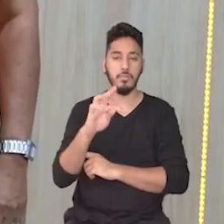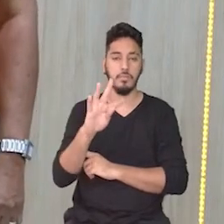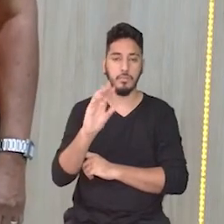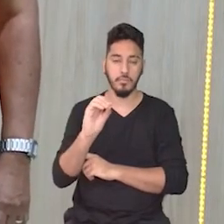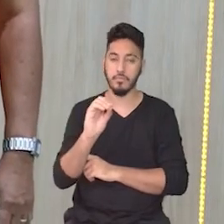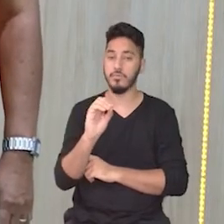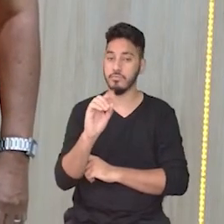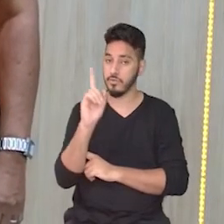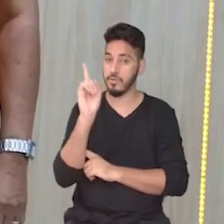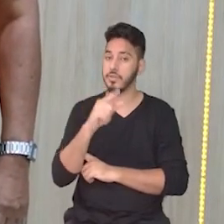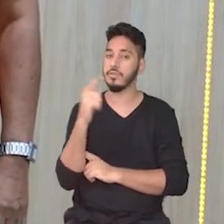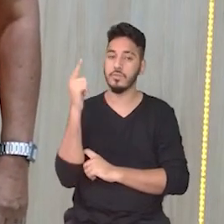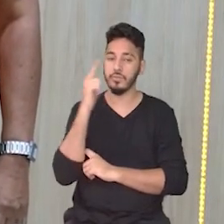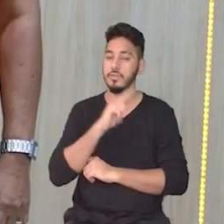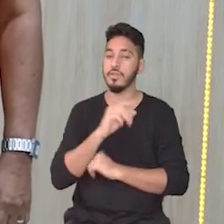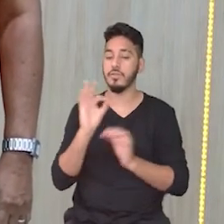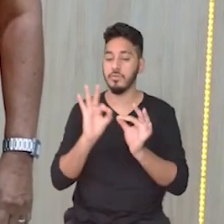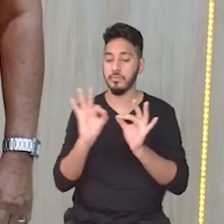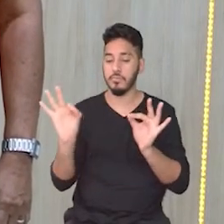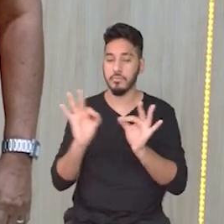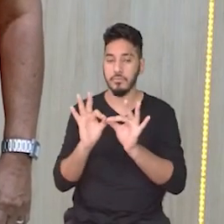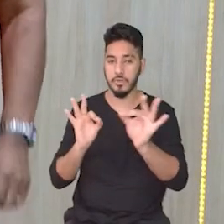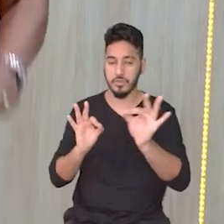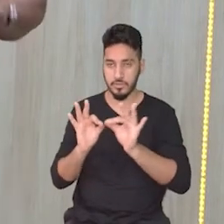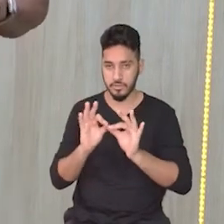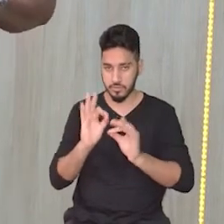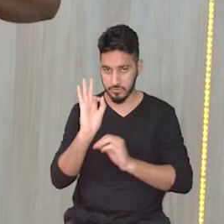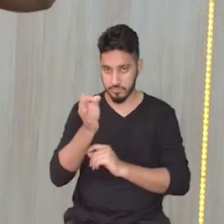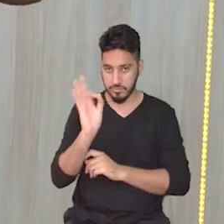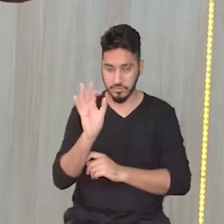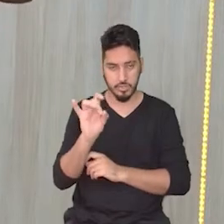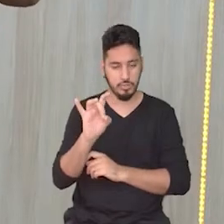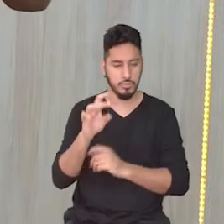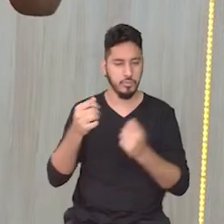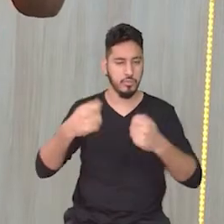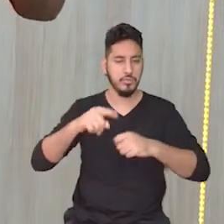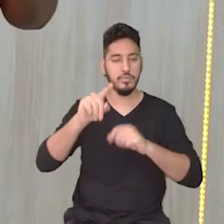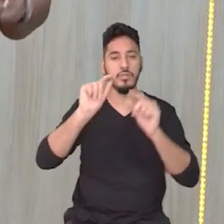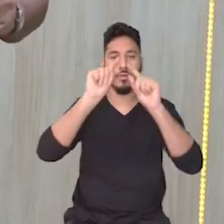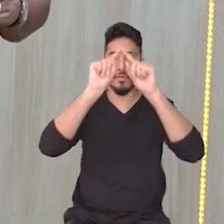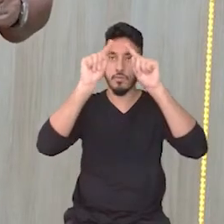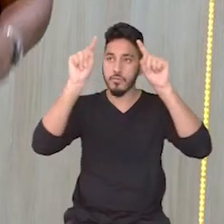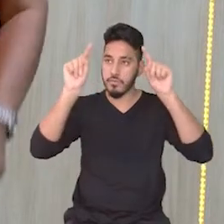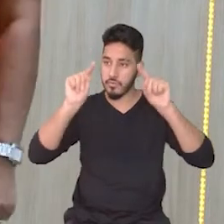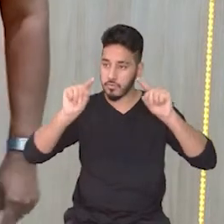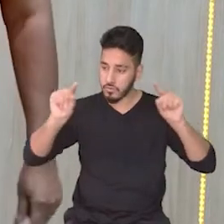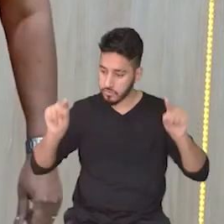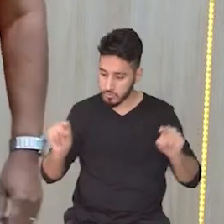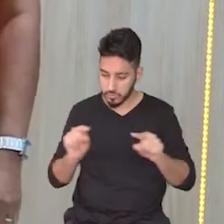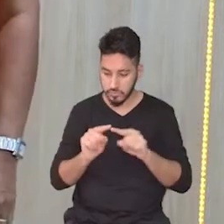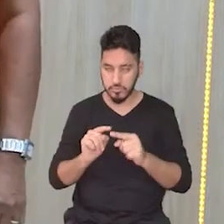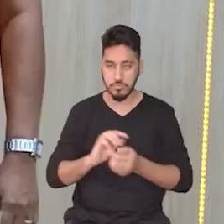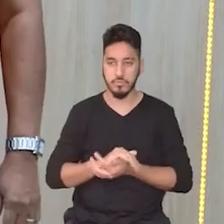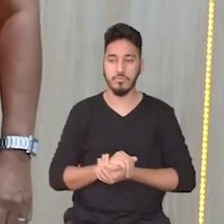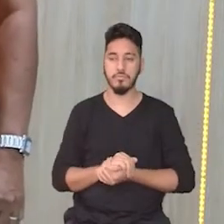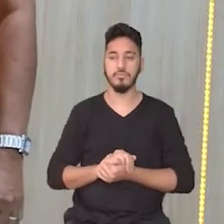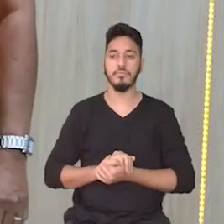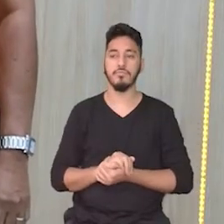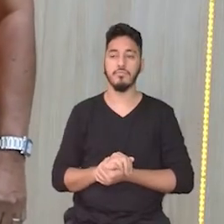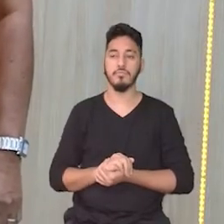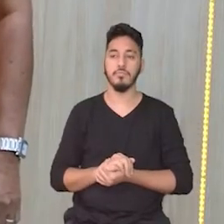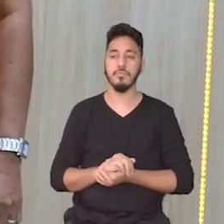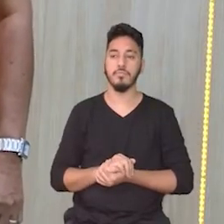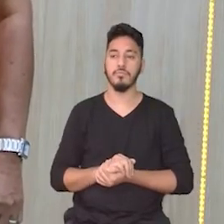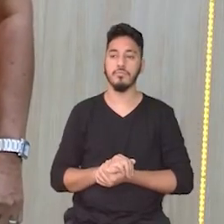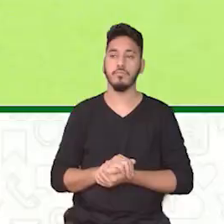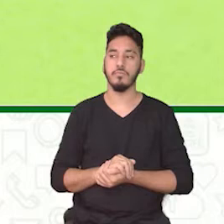gente tira a medida do perímetro, tá? Só precisa você circular a figura. Então, vamos ver outra figura